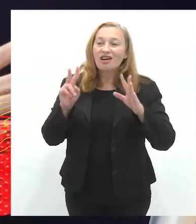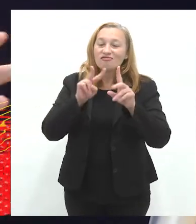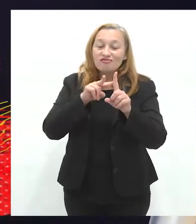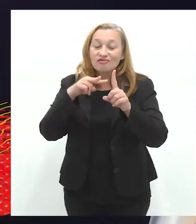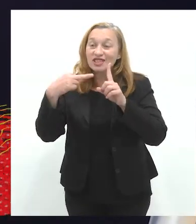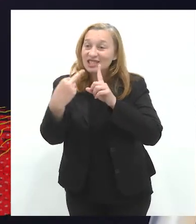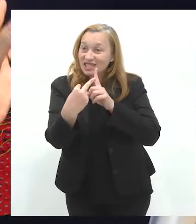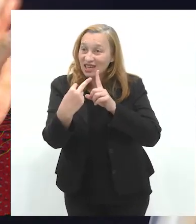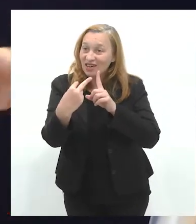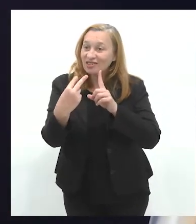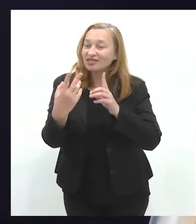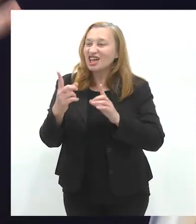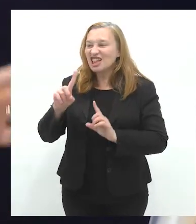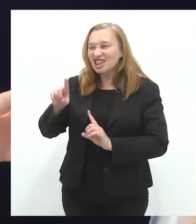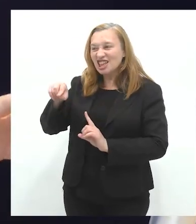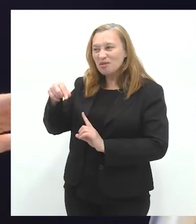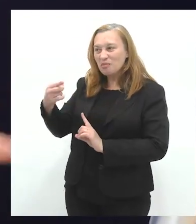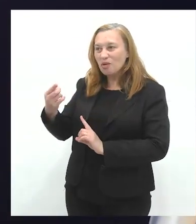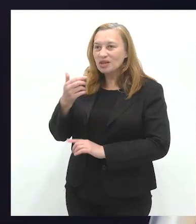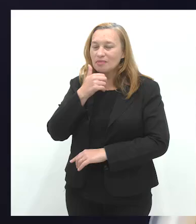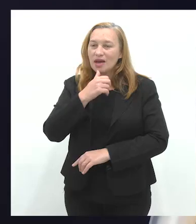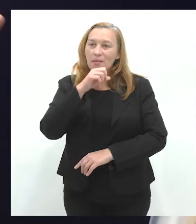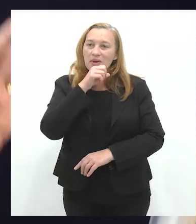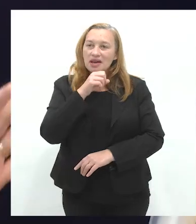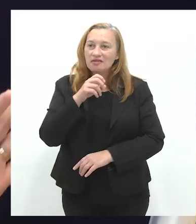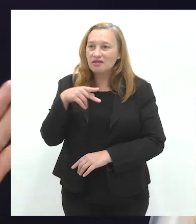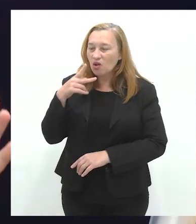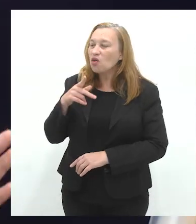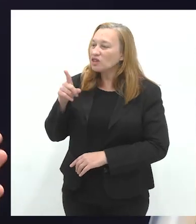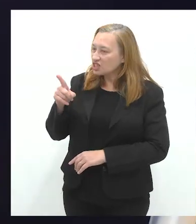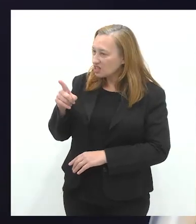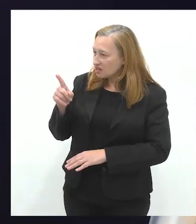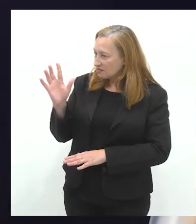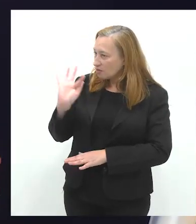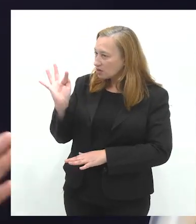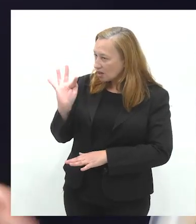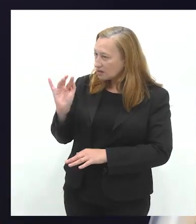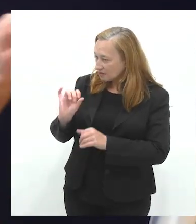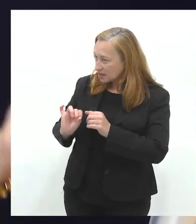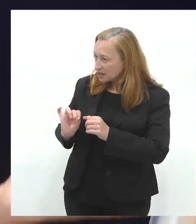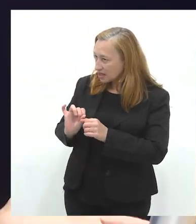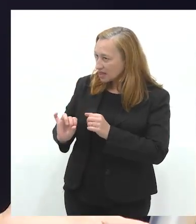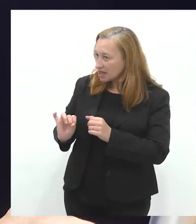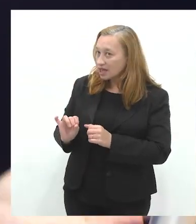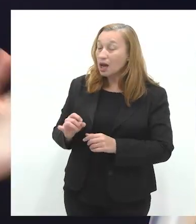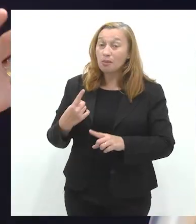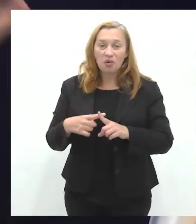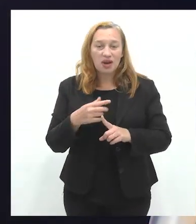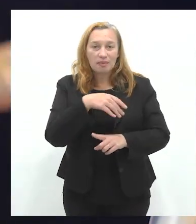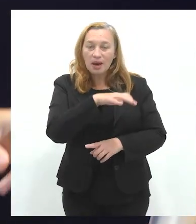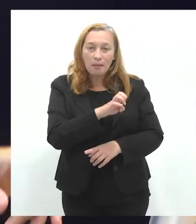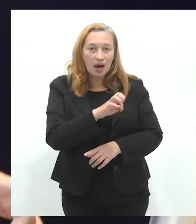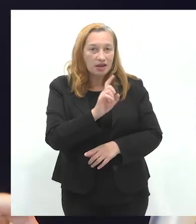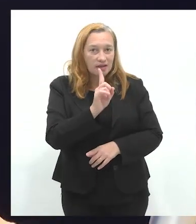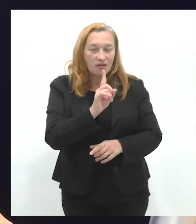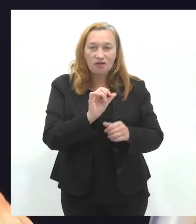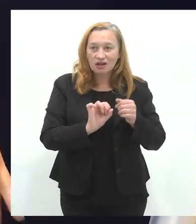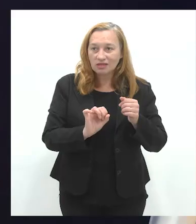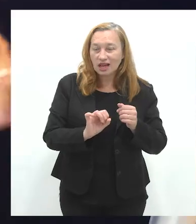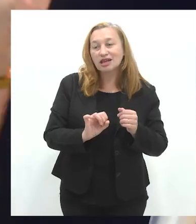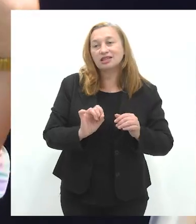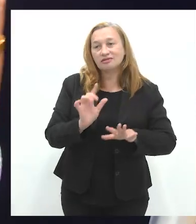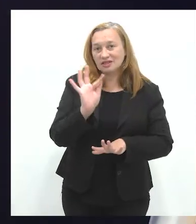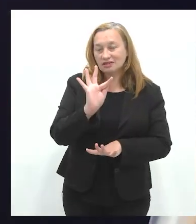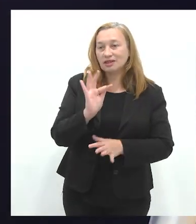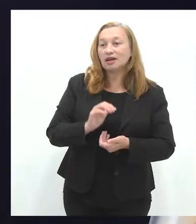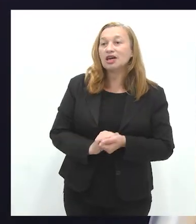visão era essa. Depois a minha mãe falou assim: você vai fazer uma faculdade, porque ela não fez faculdade, ela falou: você vai fazer uma faculdade.